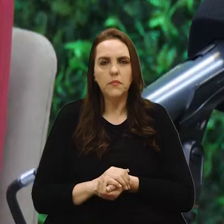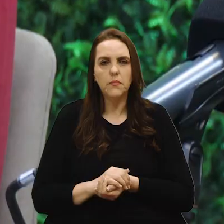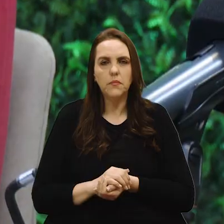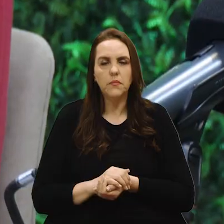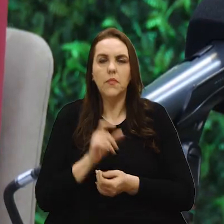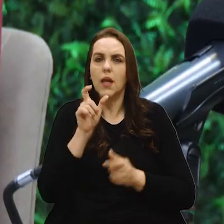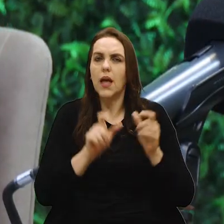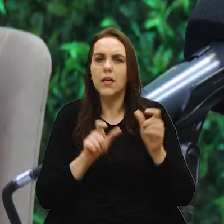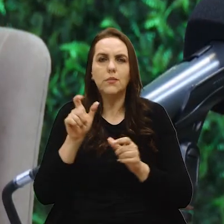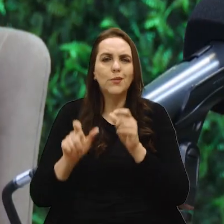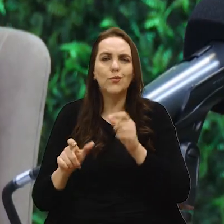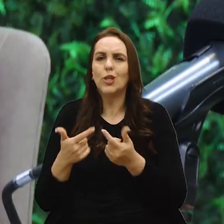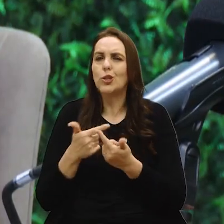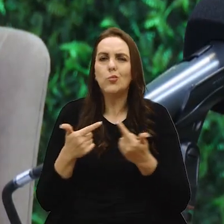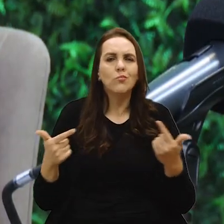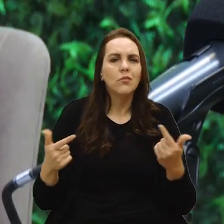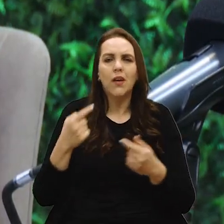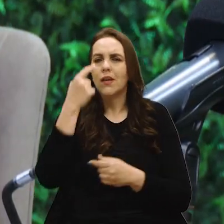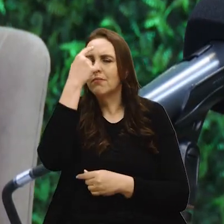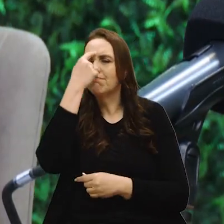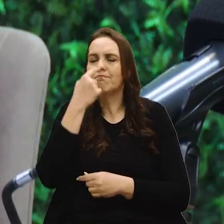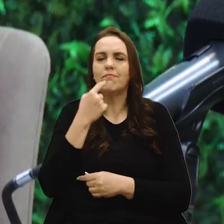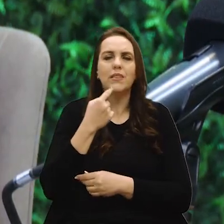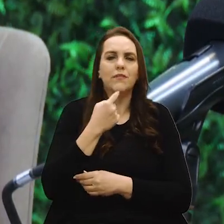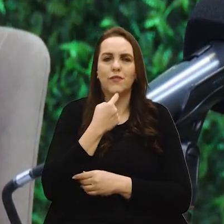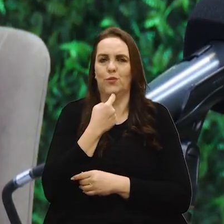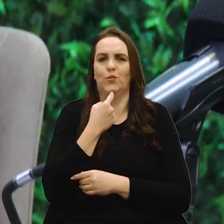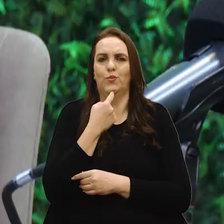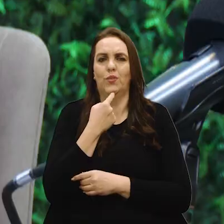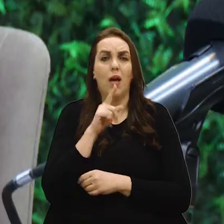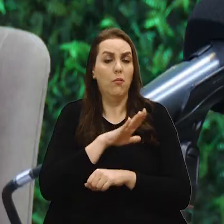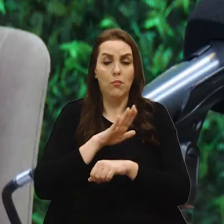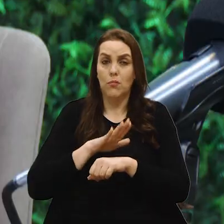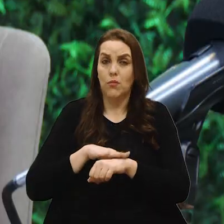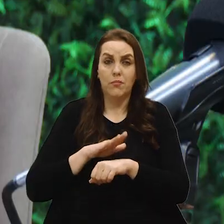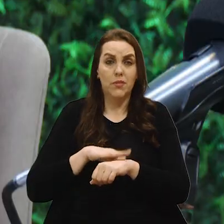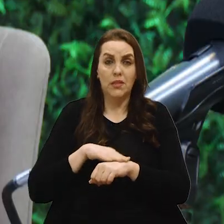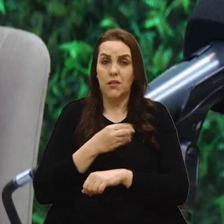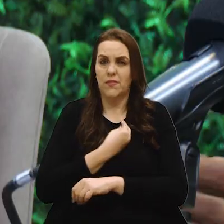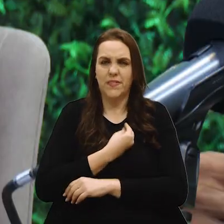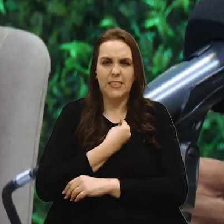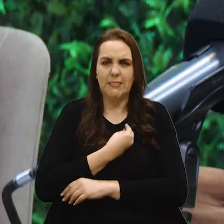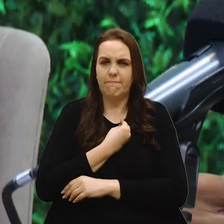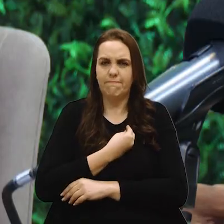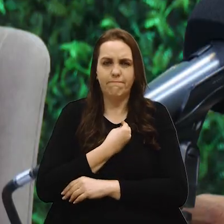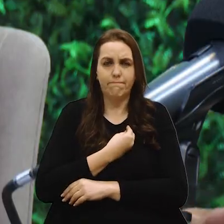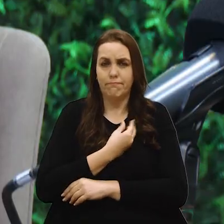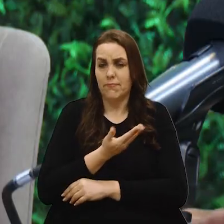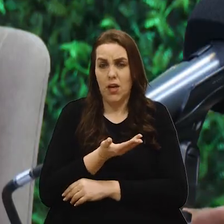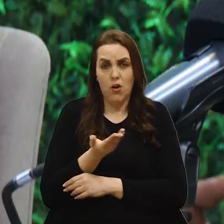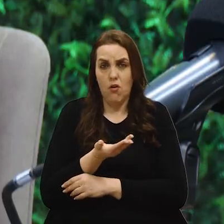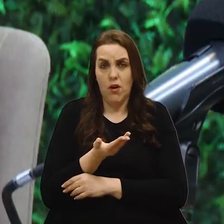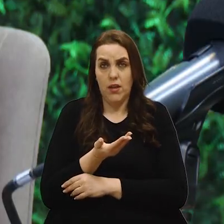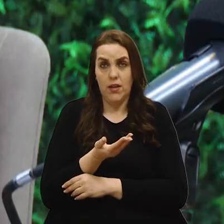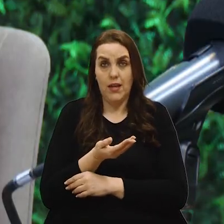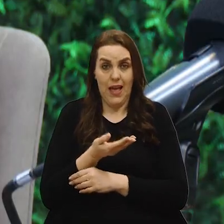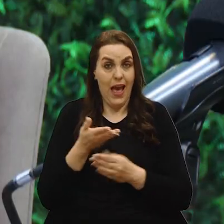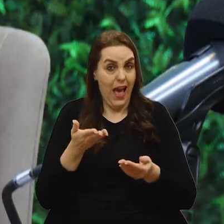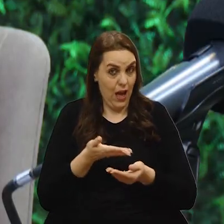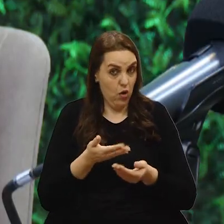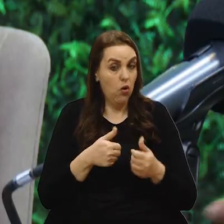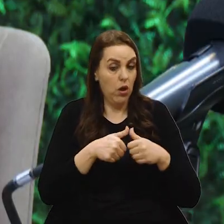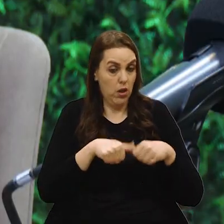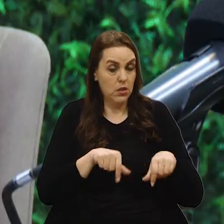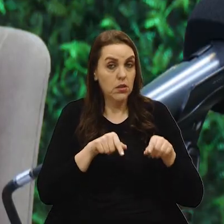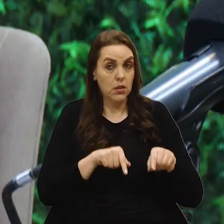as pessoas, elas não têm perfil, é um momento, e no momento a gente está em situação de casa,